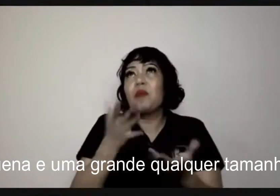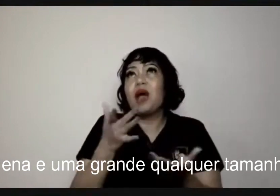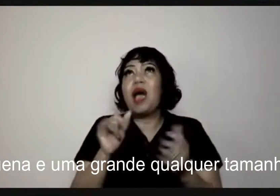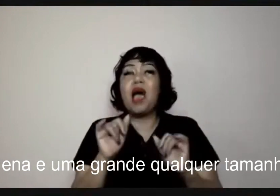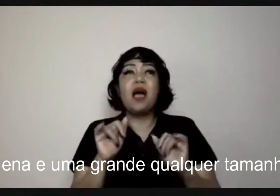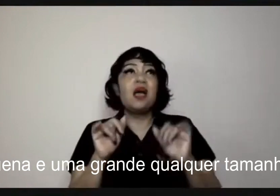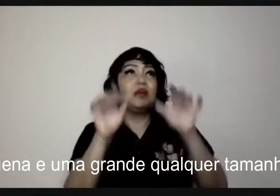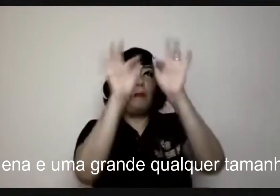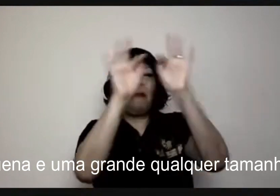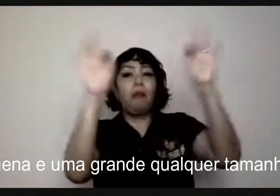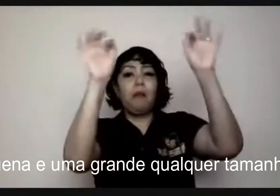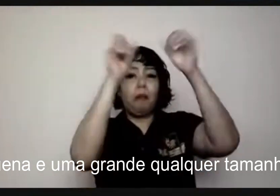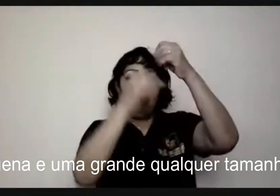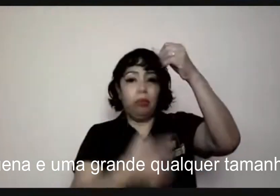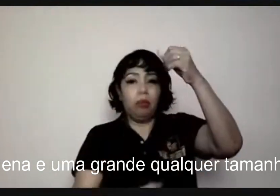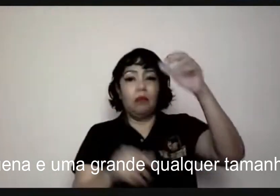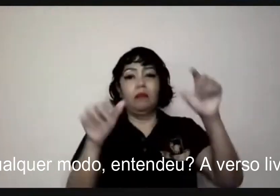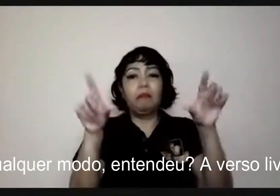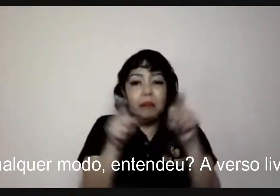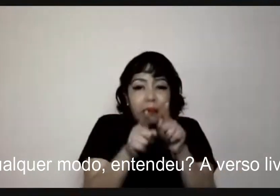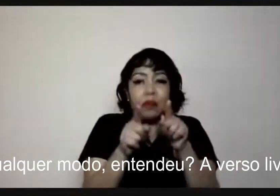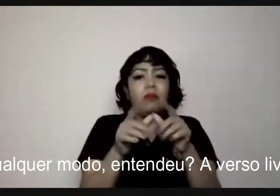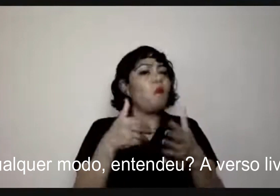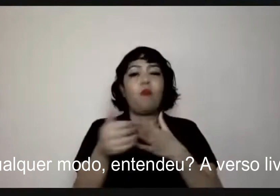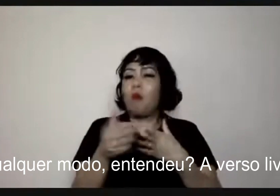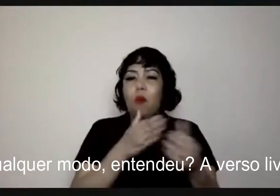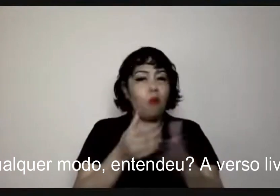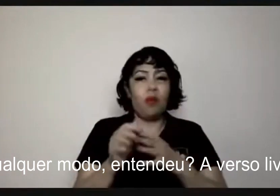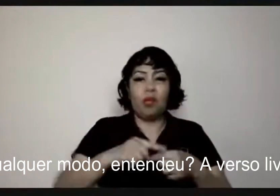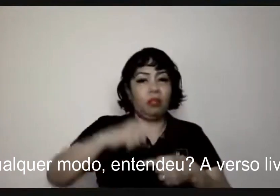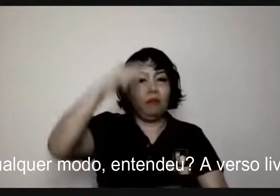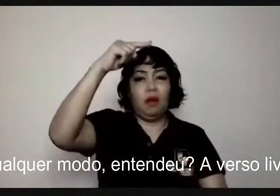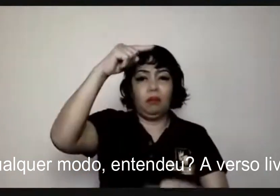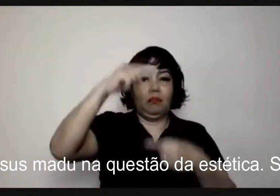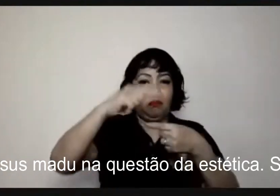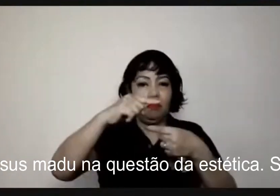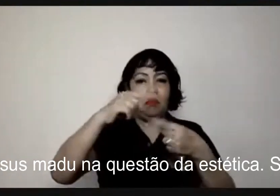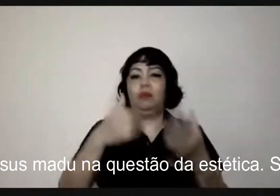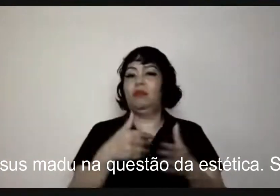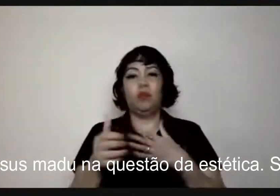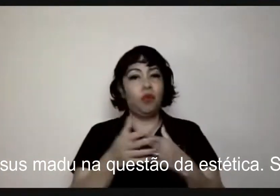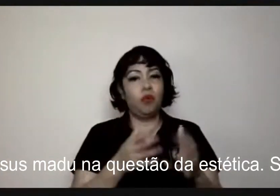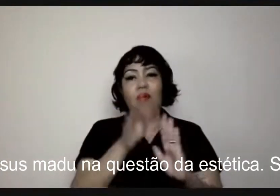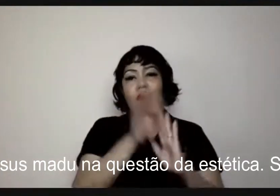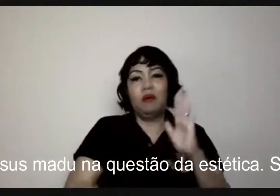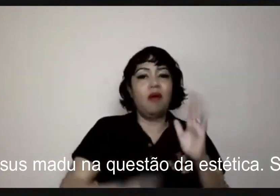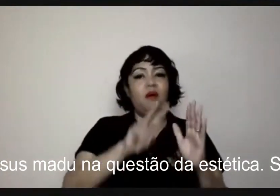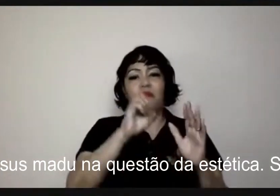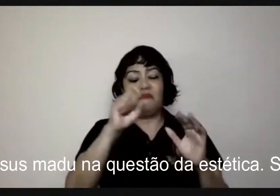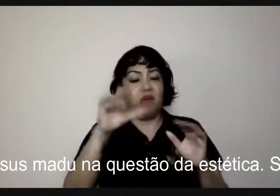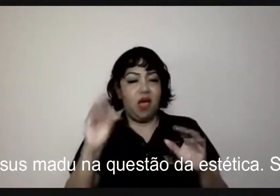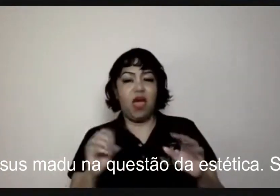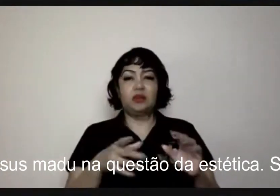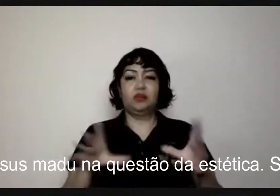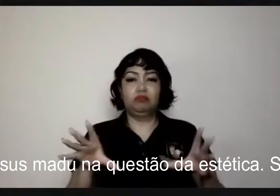poema grande, qualquer tamanho, de qualquer modo, entendeu? Verso livre, verso rimado, né?